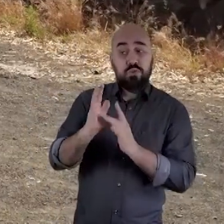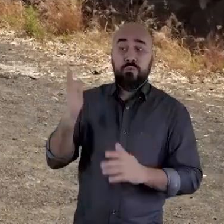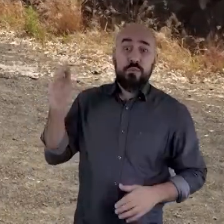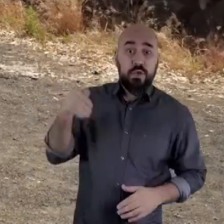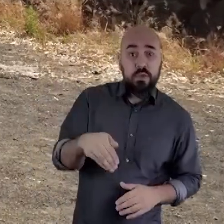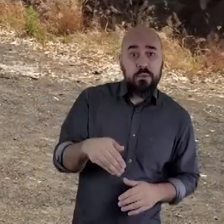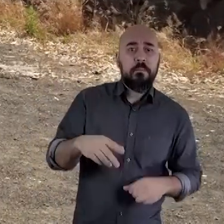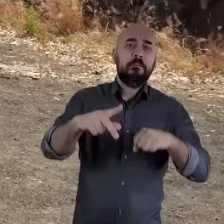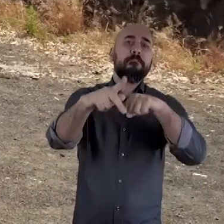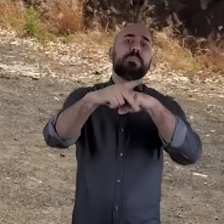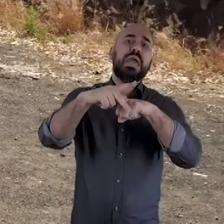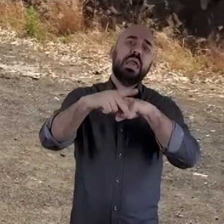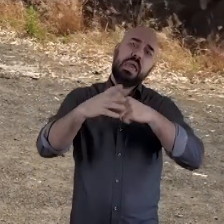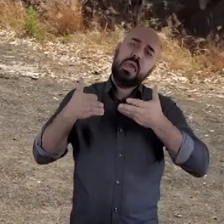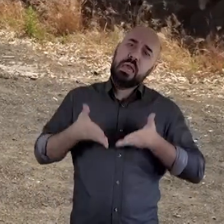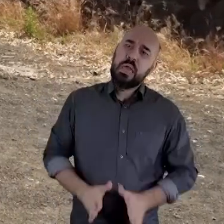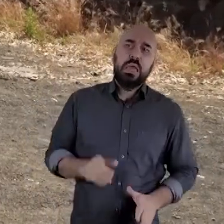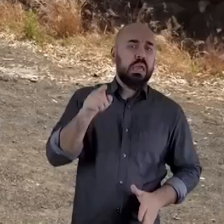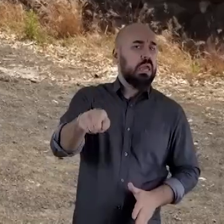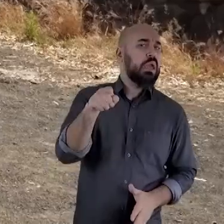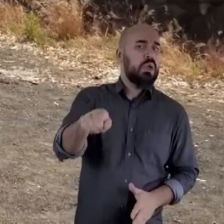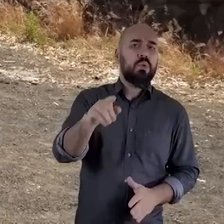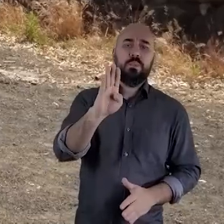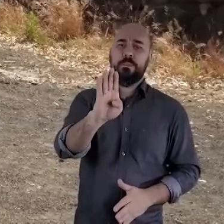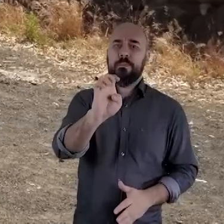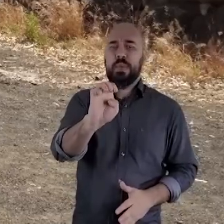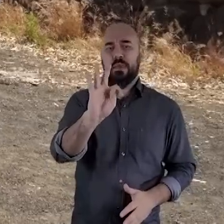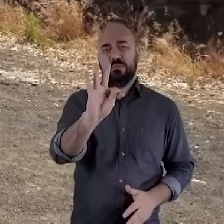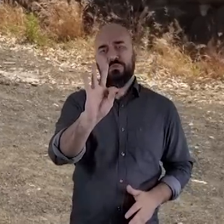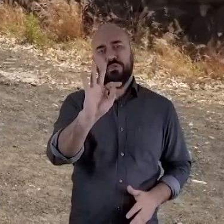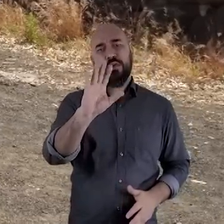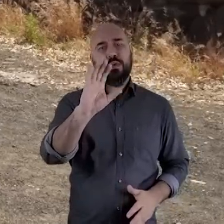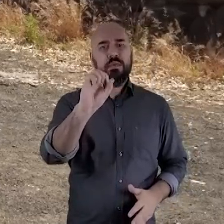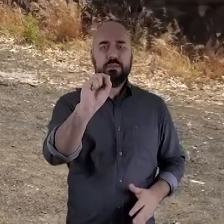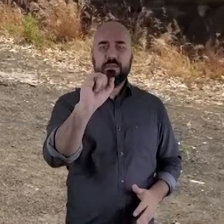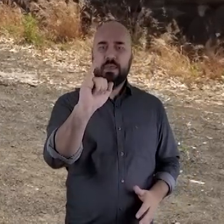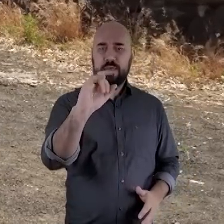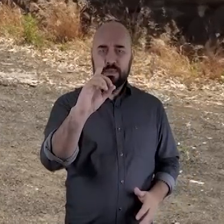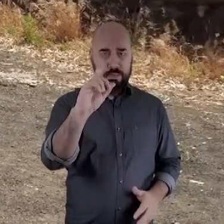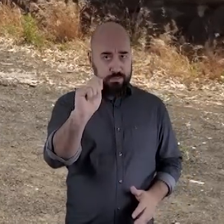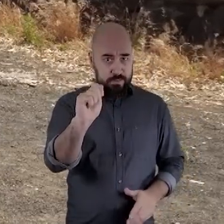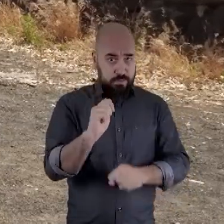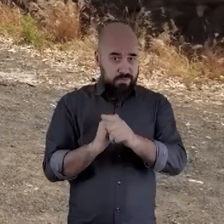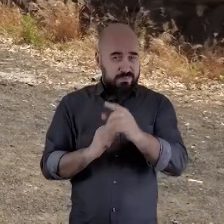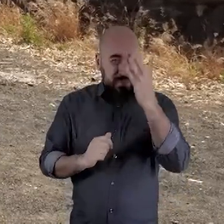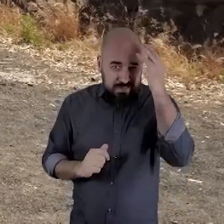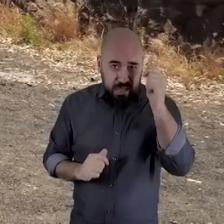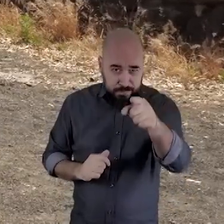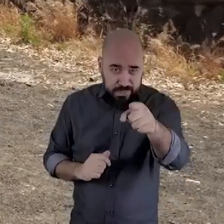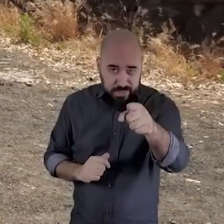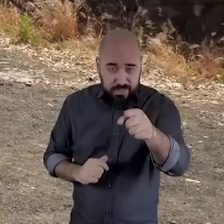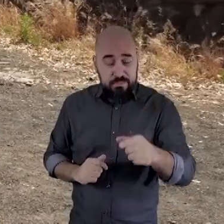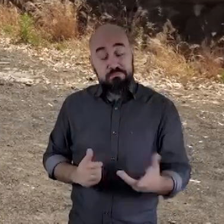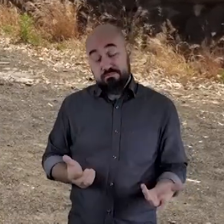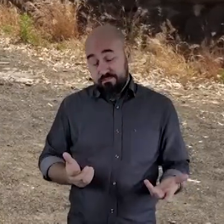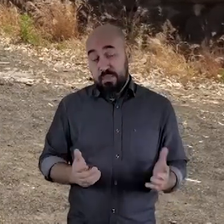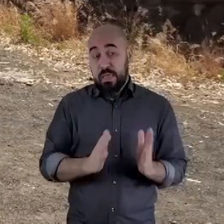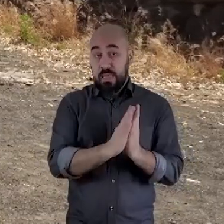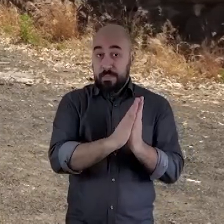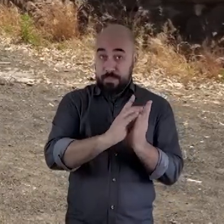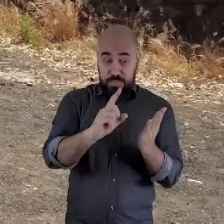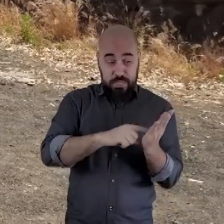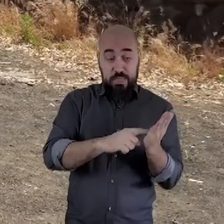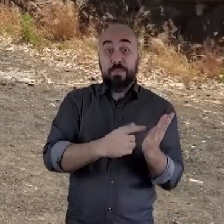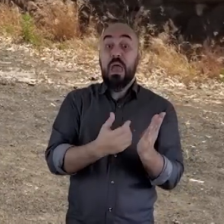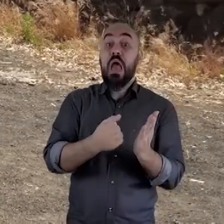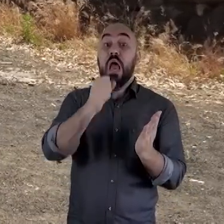de Betsaida, um dos apóstolos principais de Jesus. Mas você sabia que Betsaida é mencionada também no Antigo